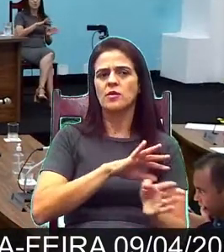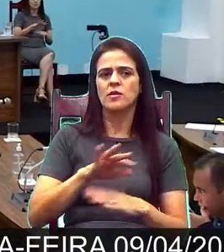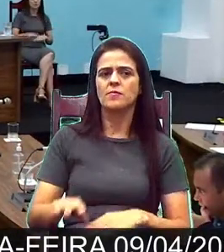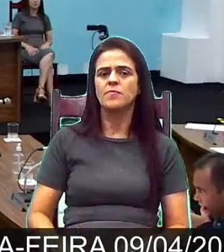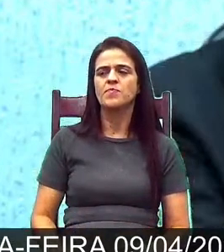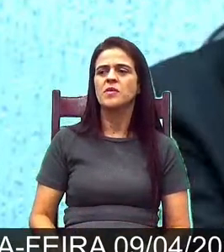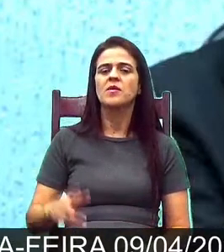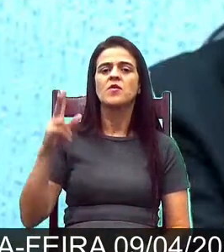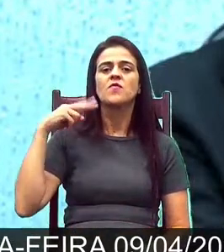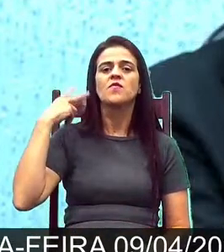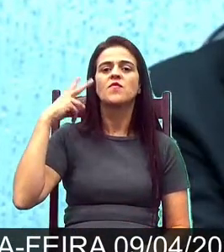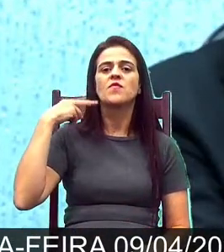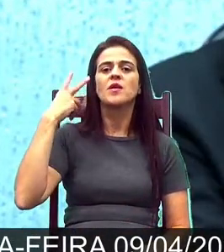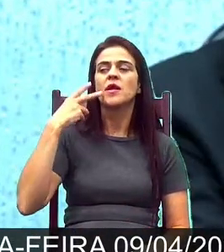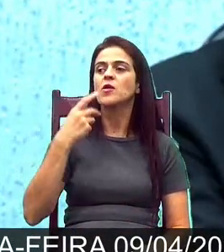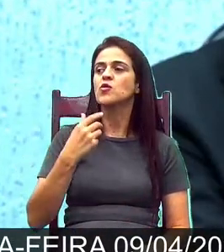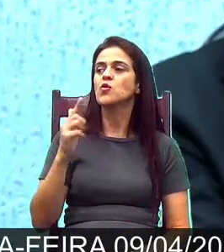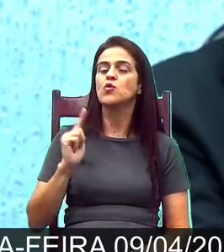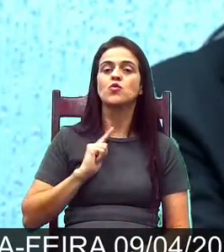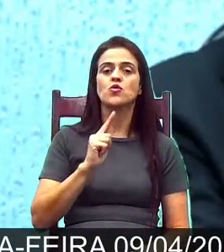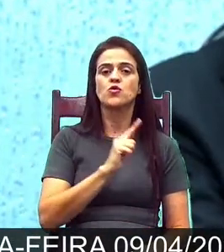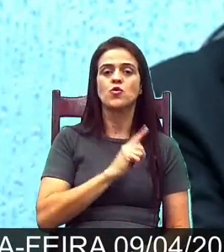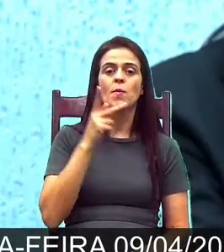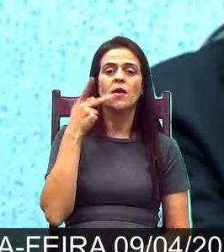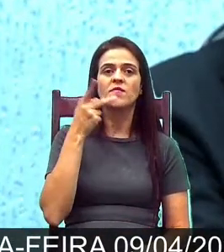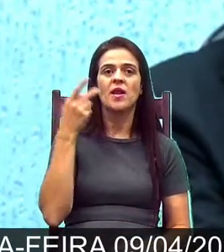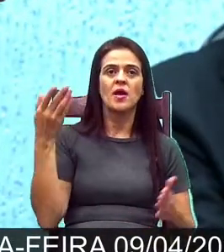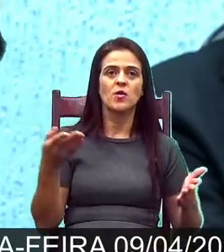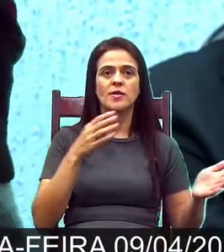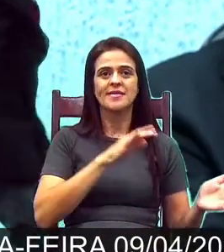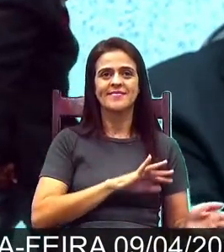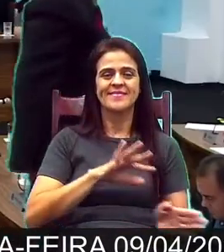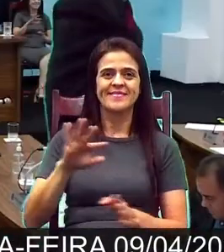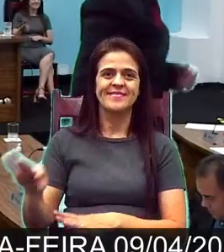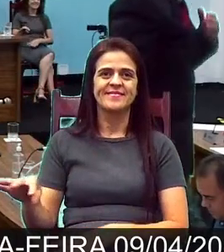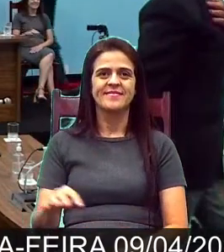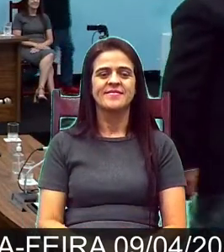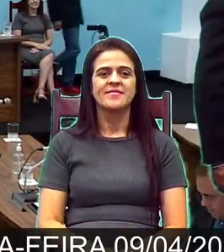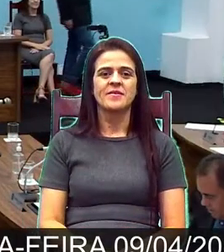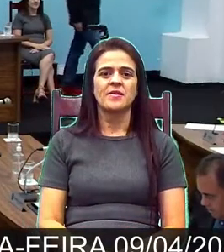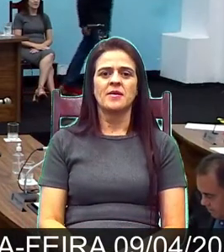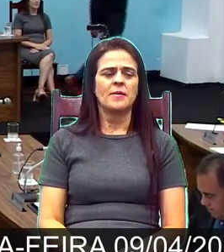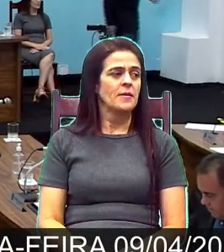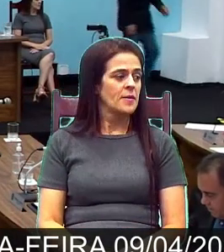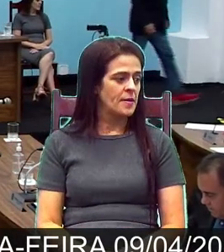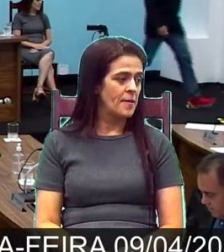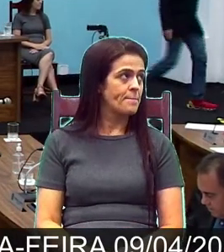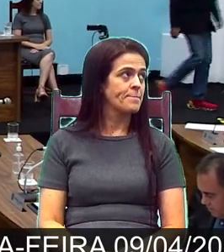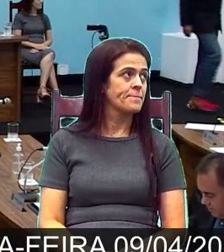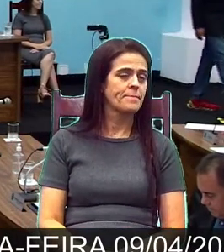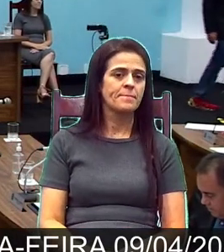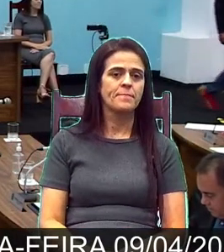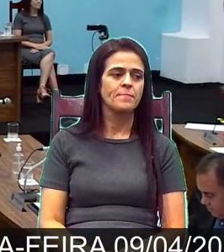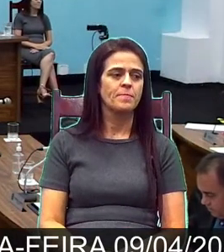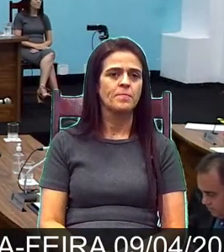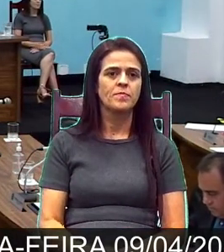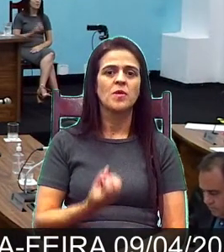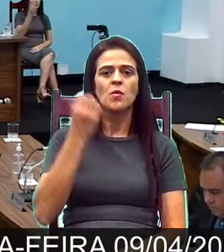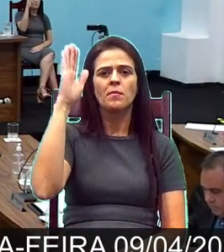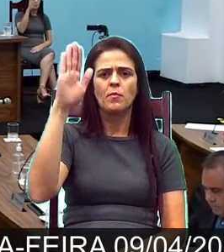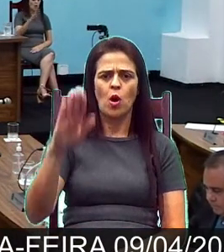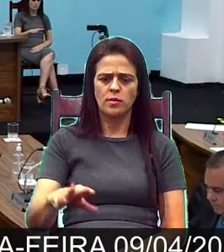discussão. Apenas vereador Gilmar. Com a palavra, vereador Gilmar. Boa tarde,